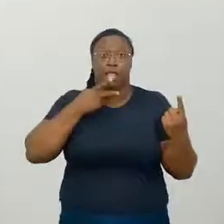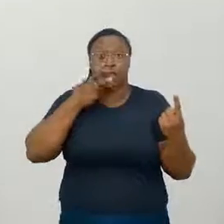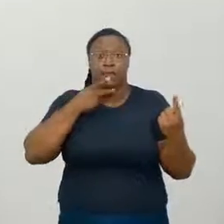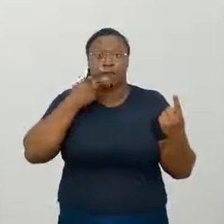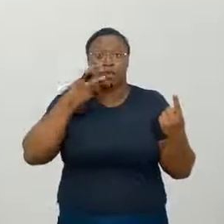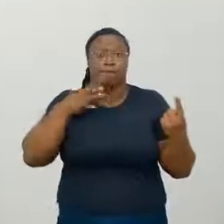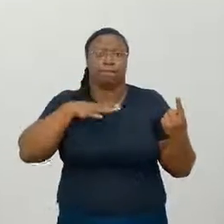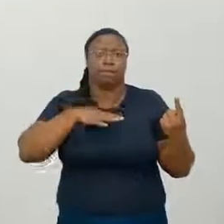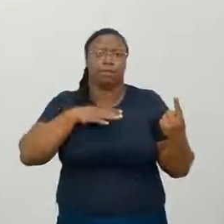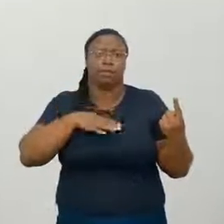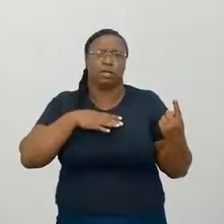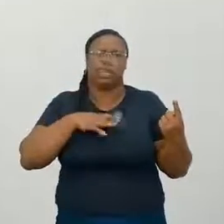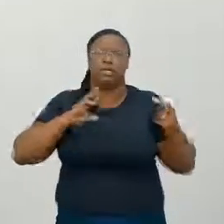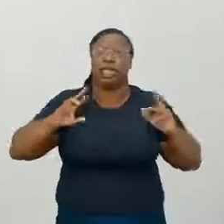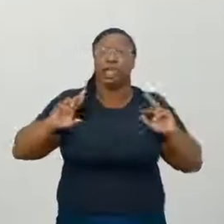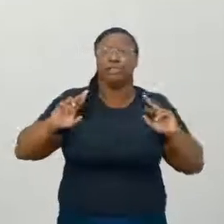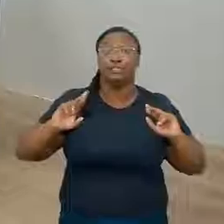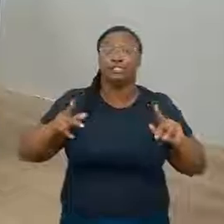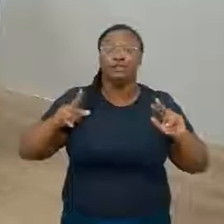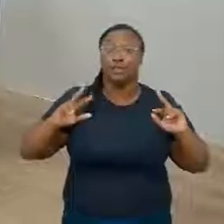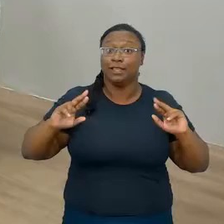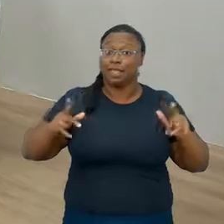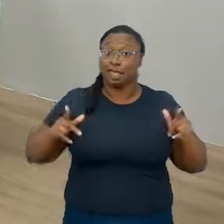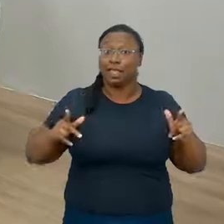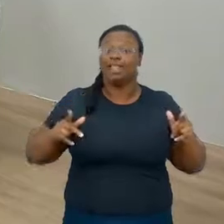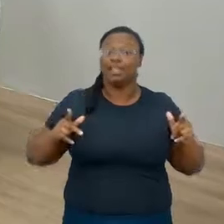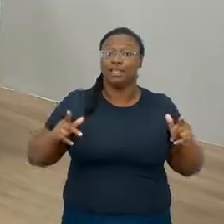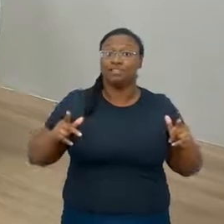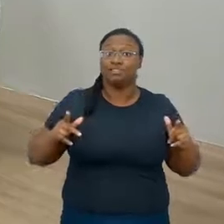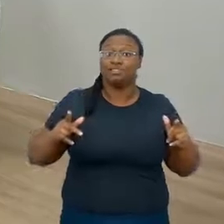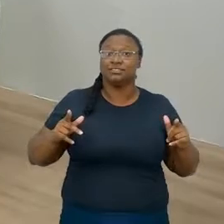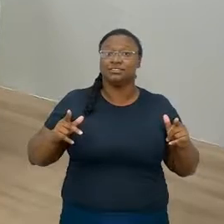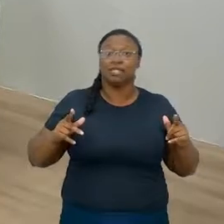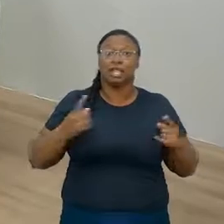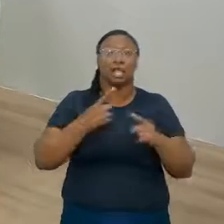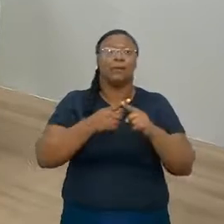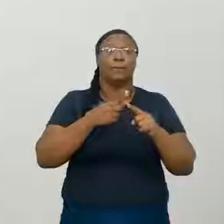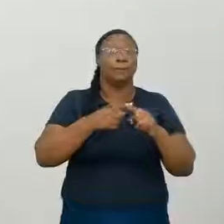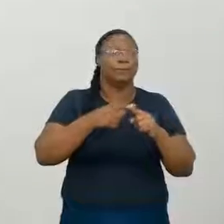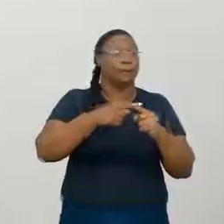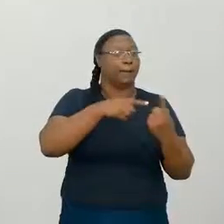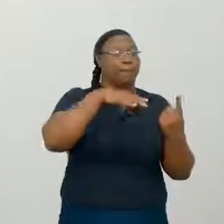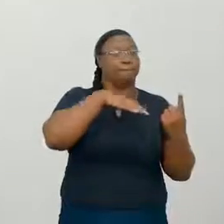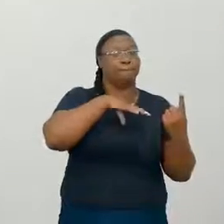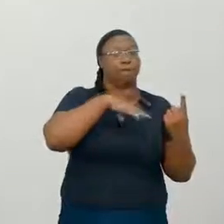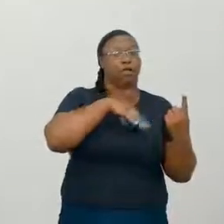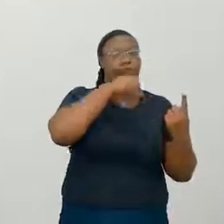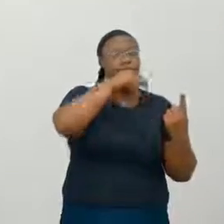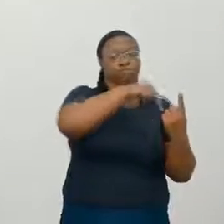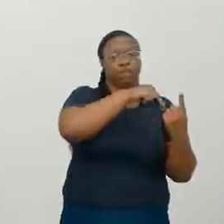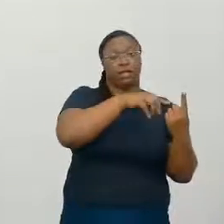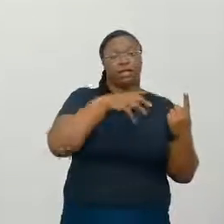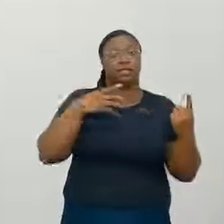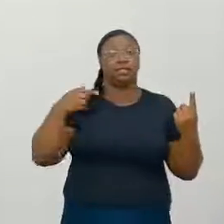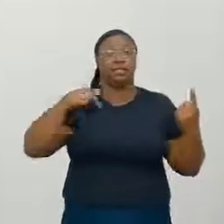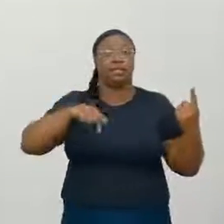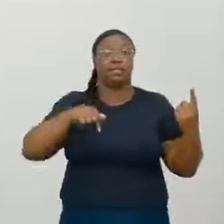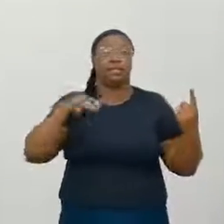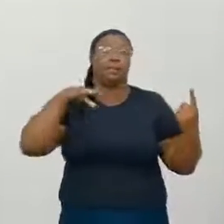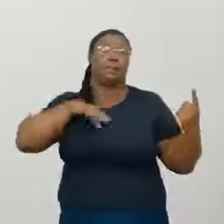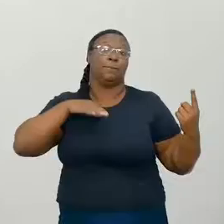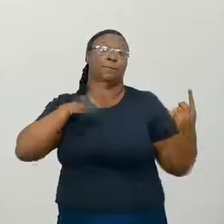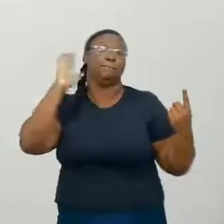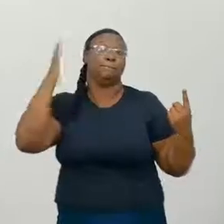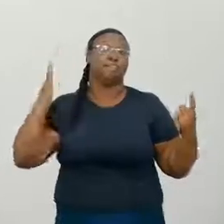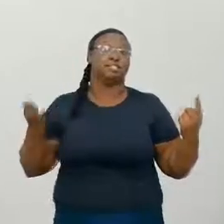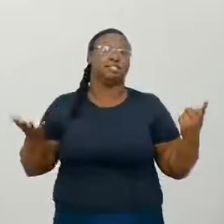são muito, né, diferentes, distintas, por conta, né, seu sotaque, né? dos regionalismos e tal, né, e que eles conseguem